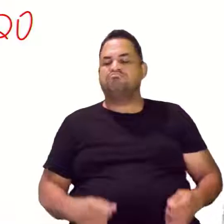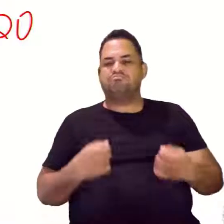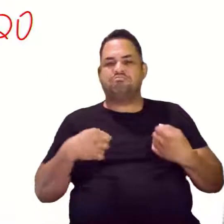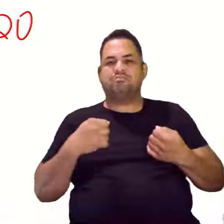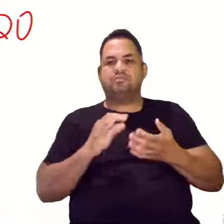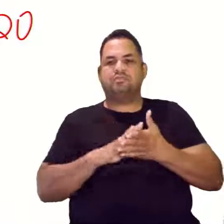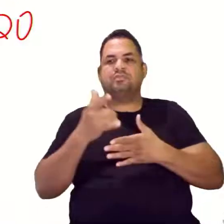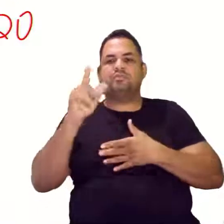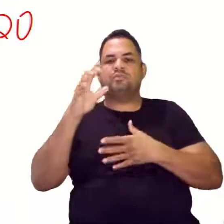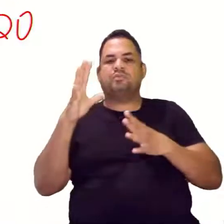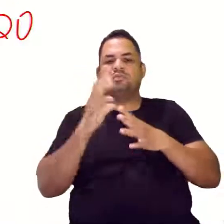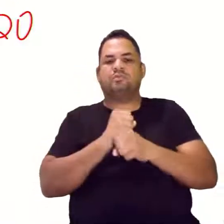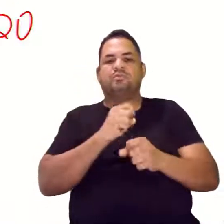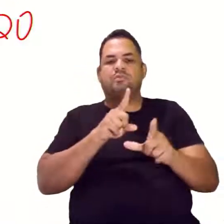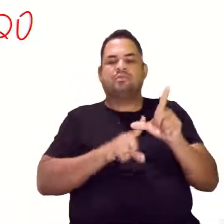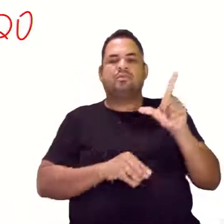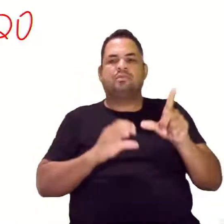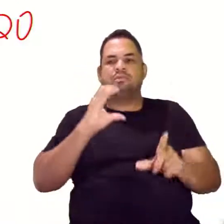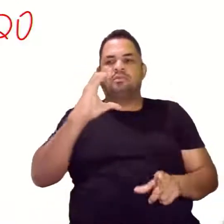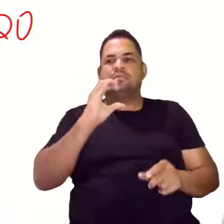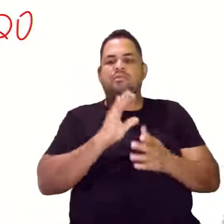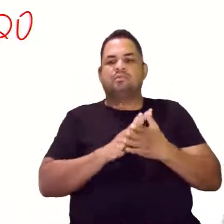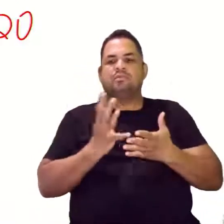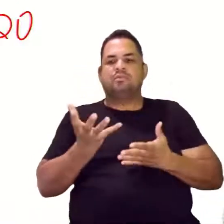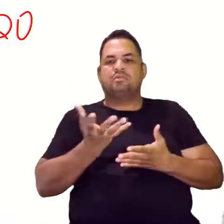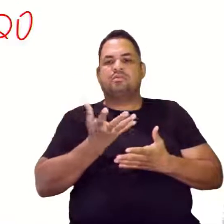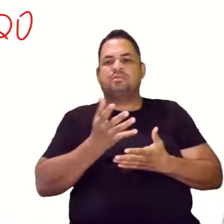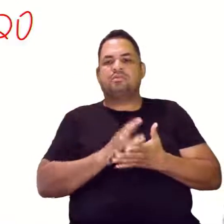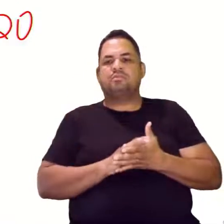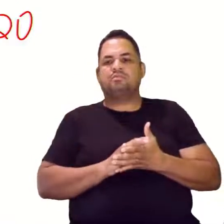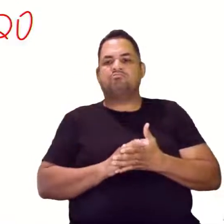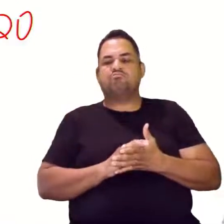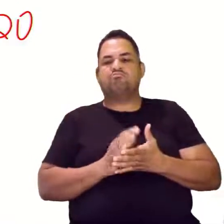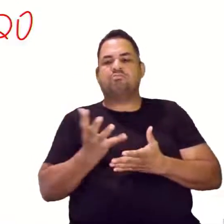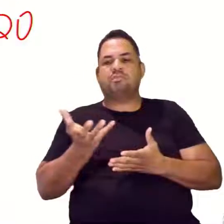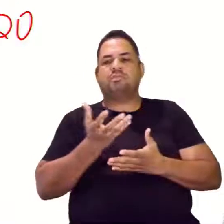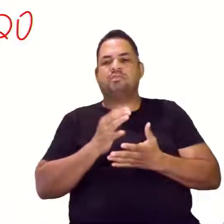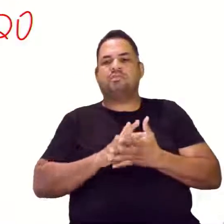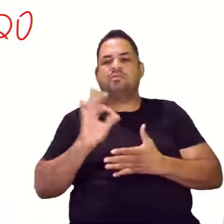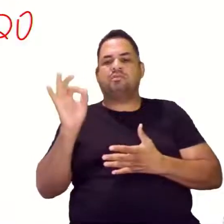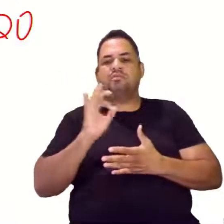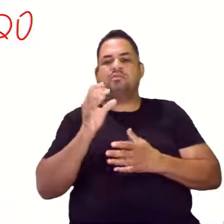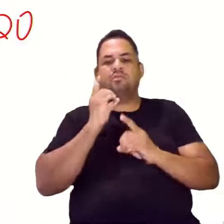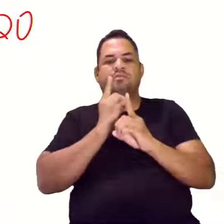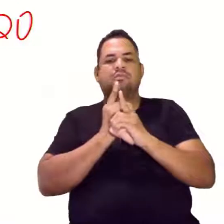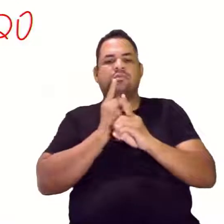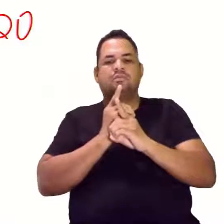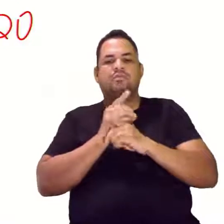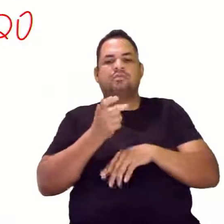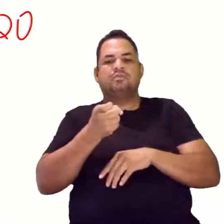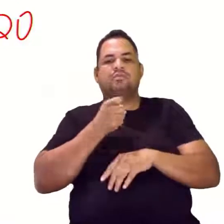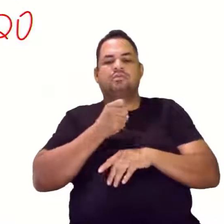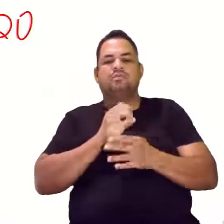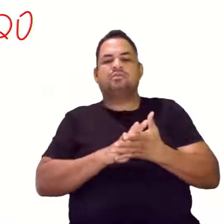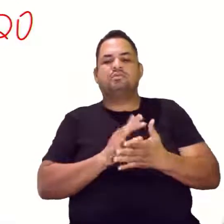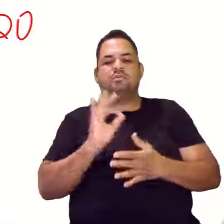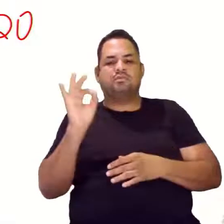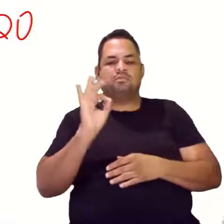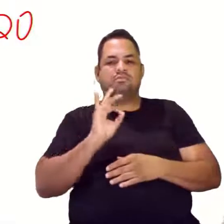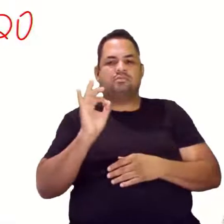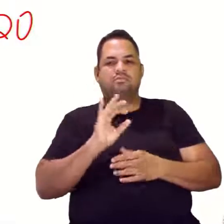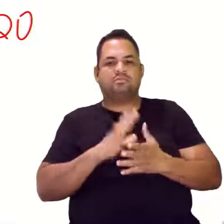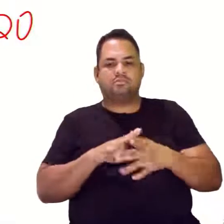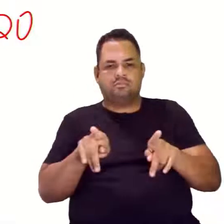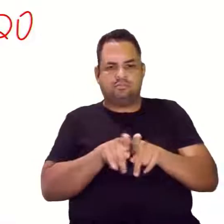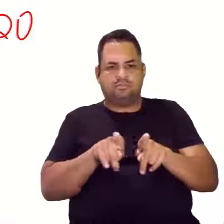precisar fazer outro tipo de cálculo, já é a letra C. Que aqui a gente está querendo em porcentagem. Então, quando a gente achou o valor de X, já está em